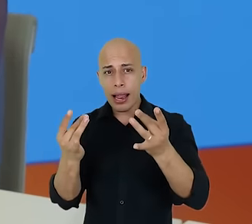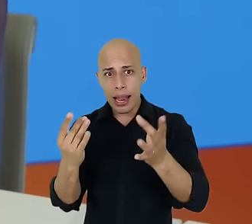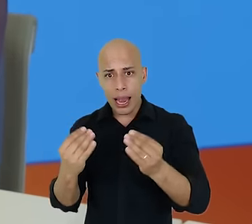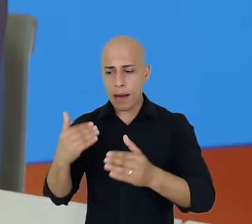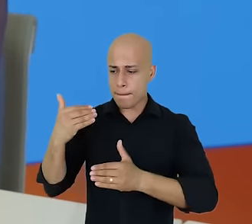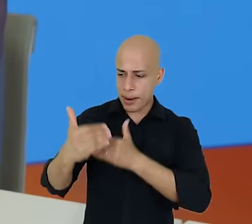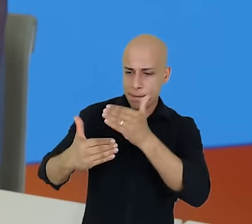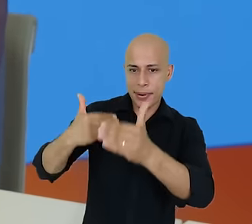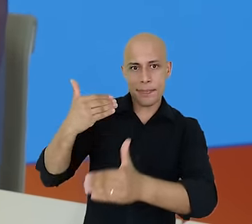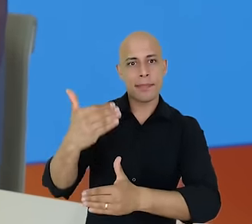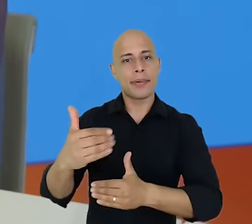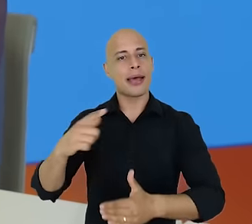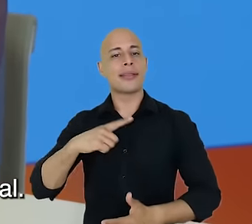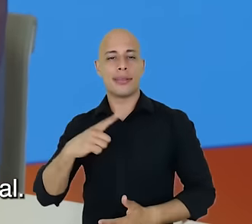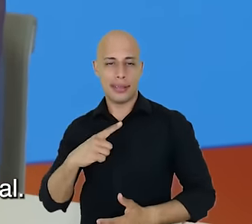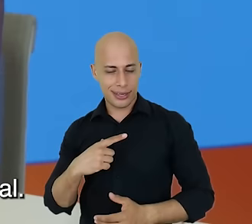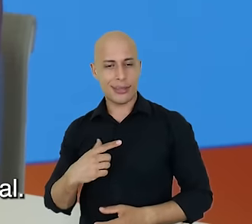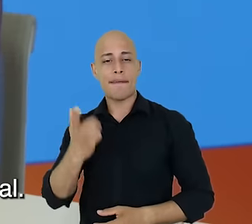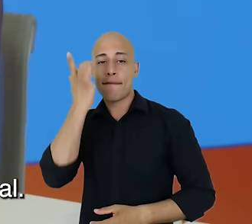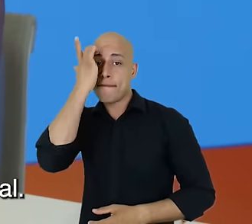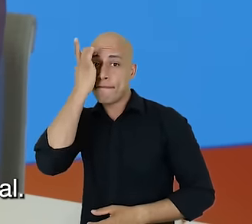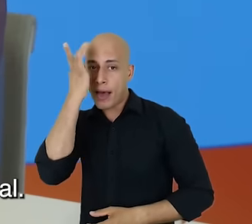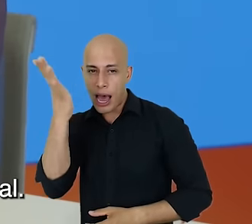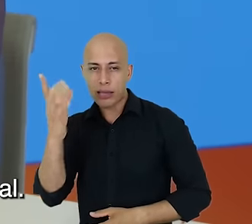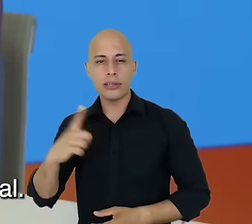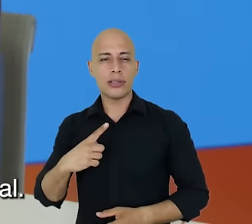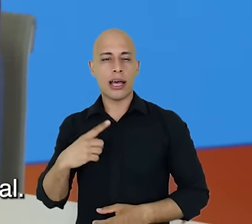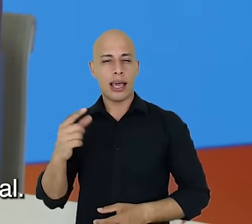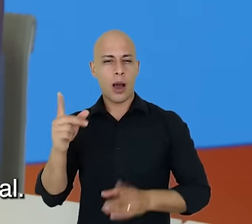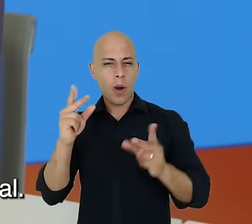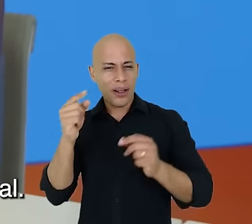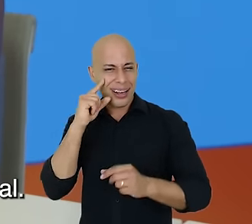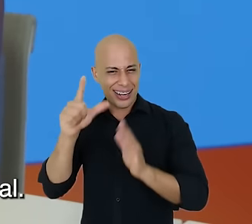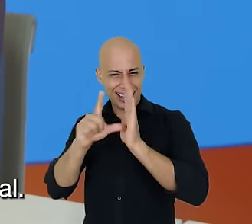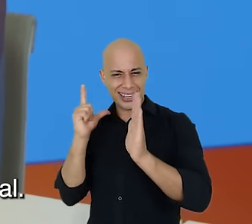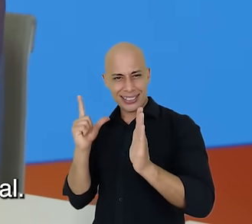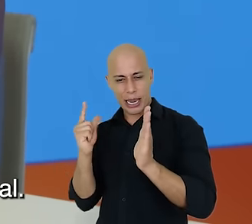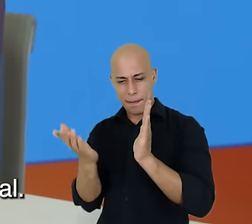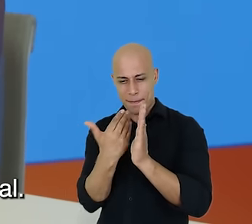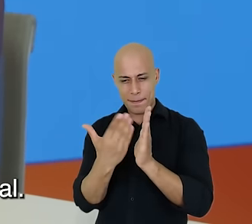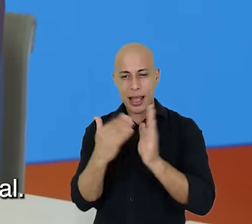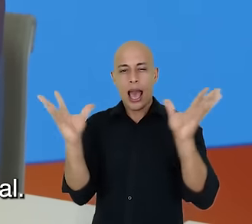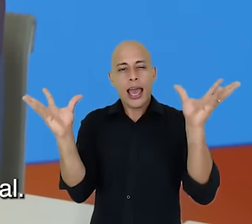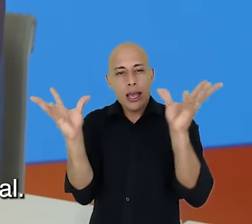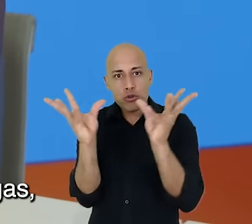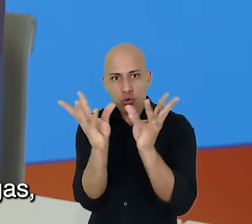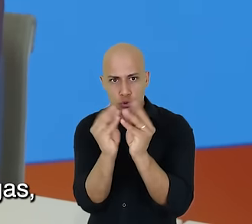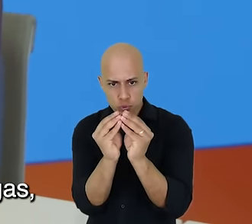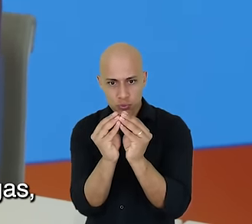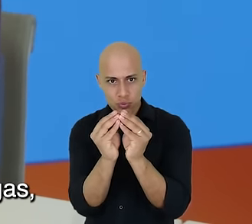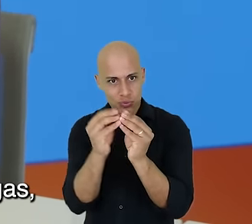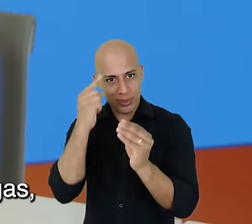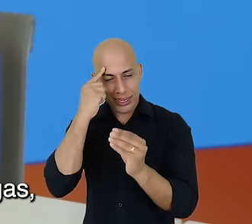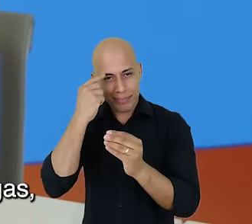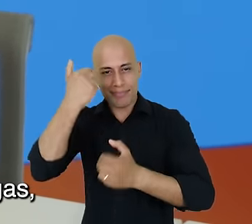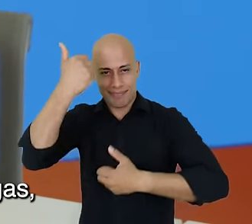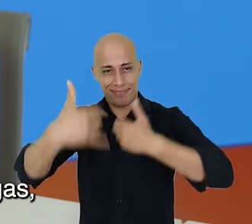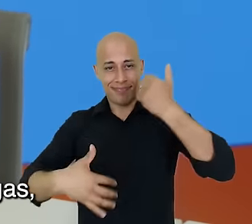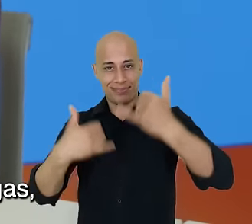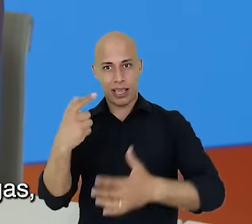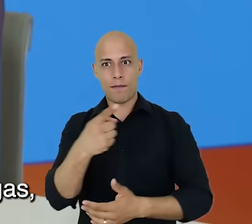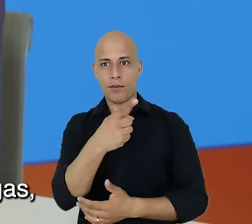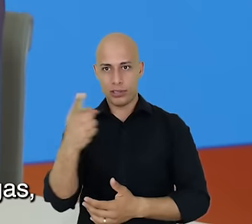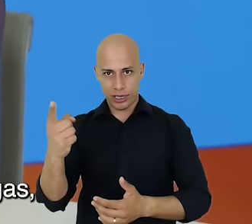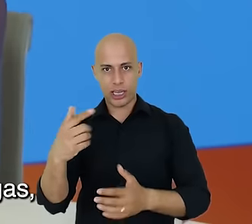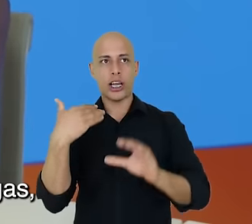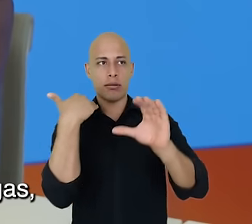sequência então inclusive até no materialzinho que a gente fez um resumo a gente tirou do do desse manual o resumo que a gente fez e que